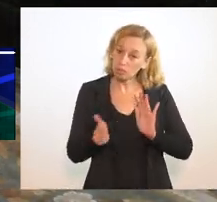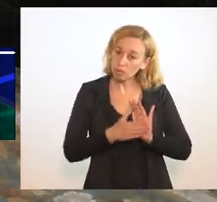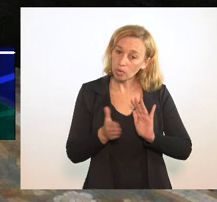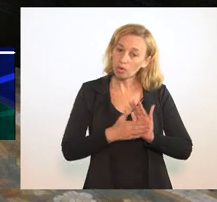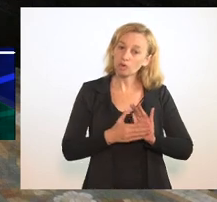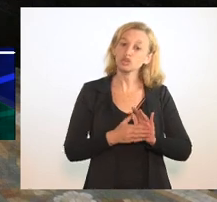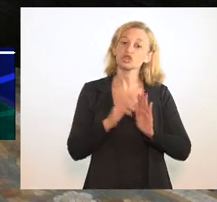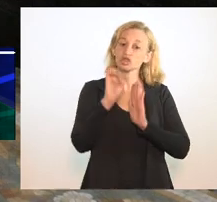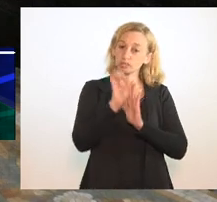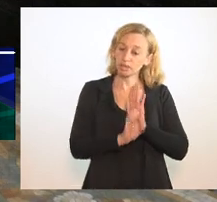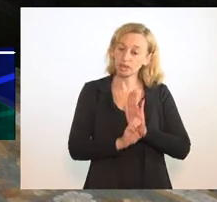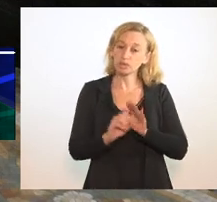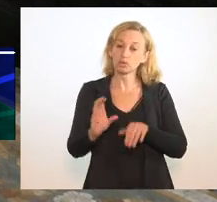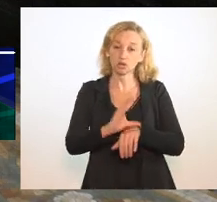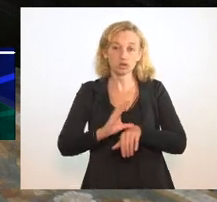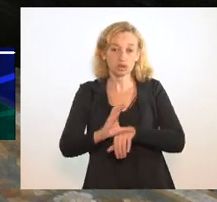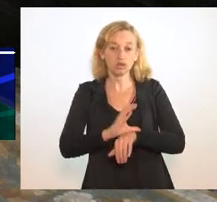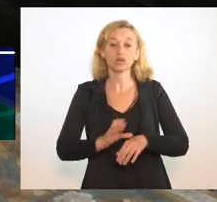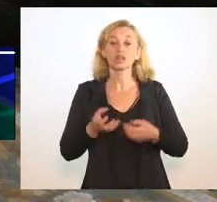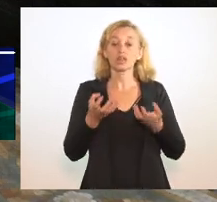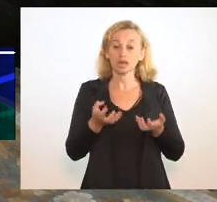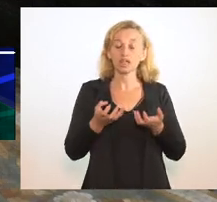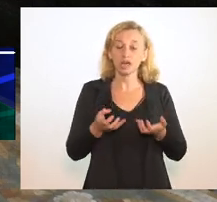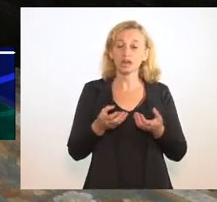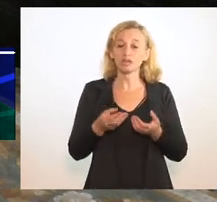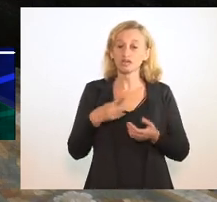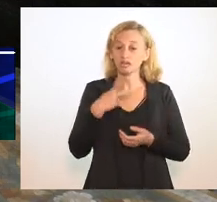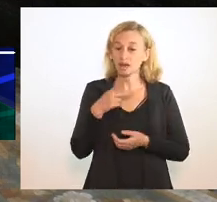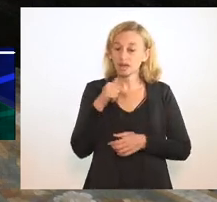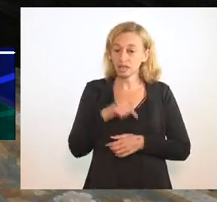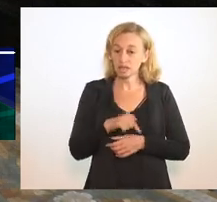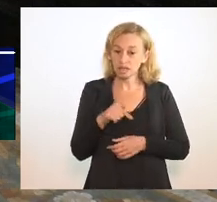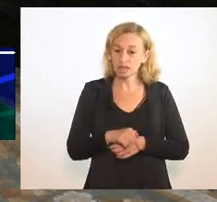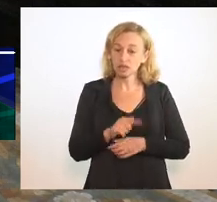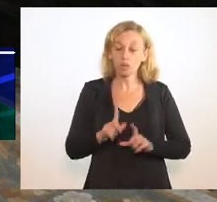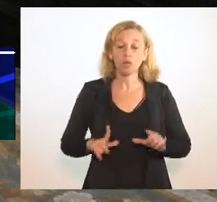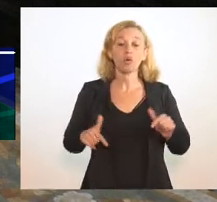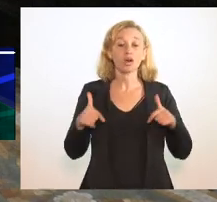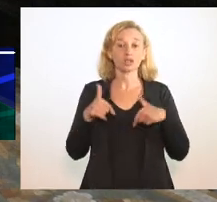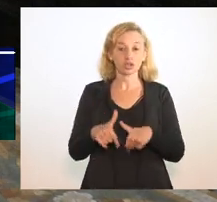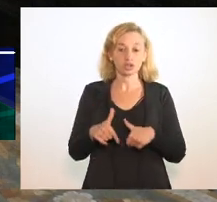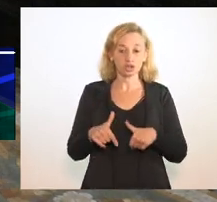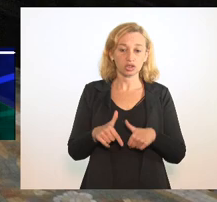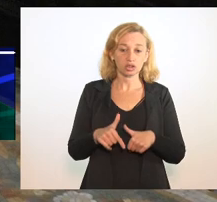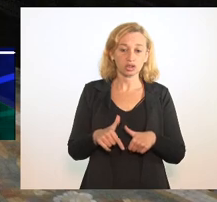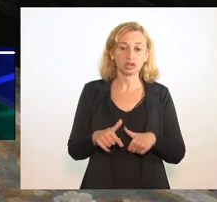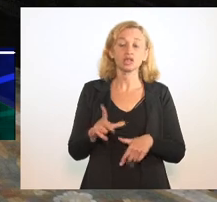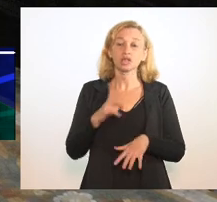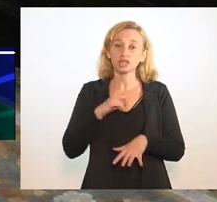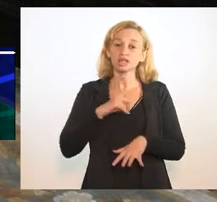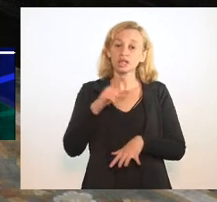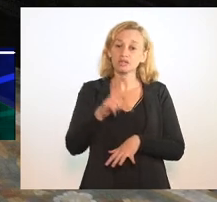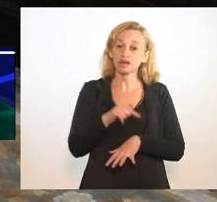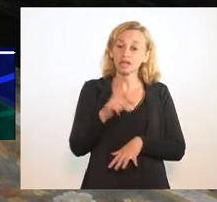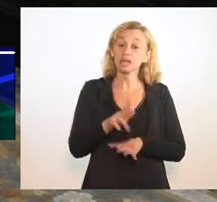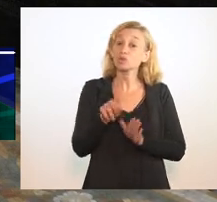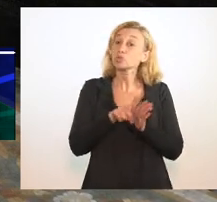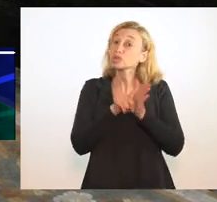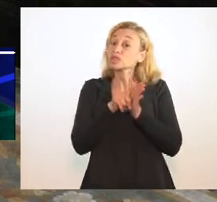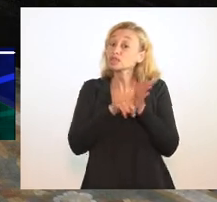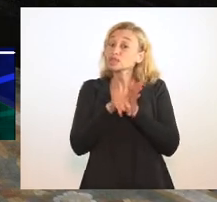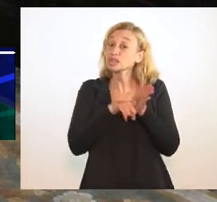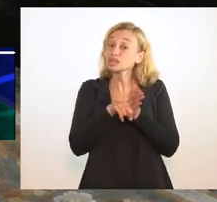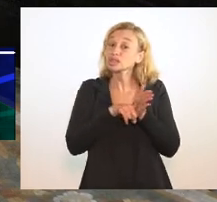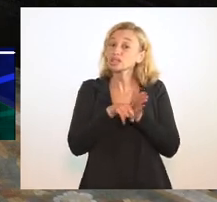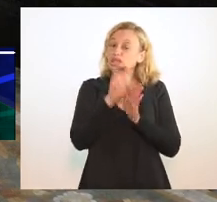emenda constitucional. Quero fazer um destaque à atuação que se teve aqui no exame